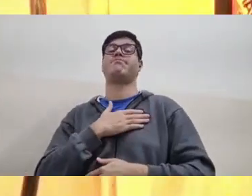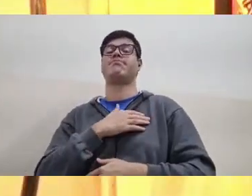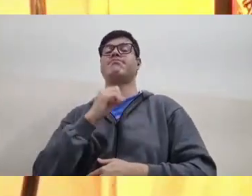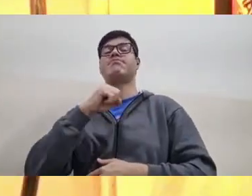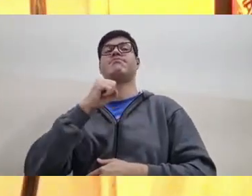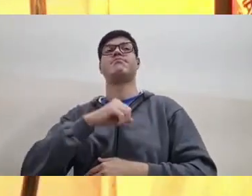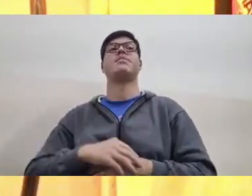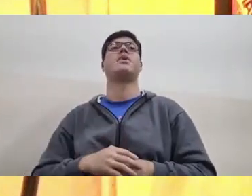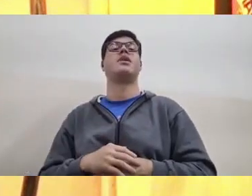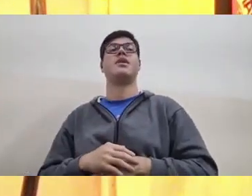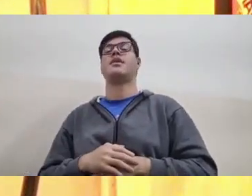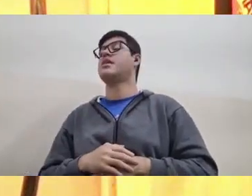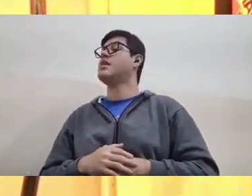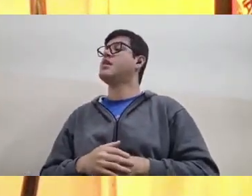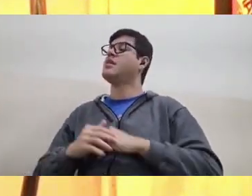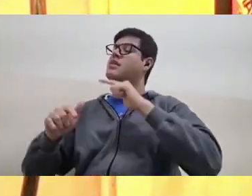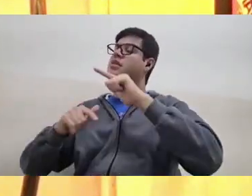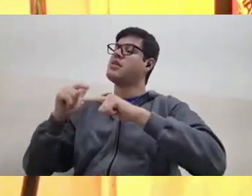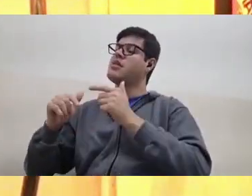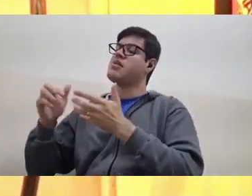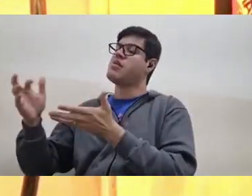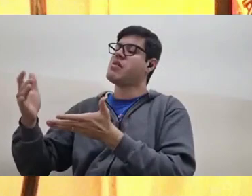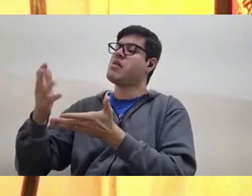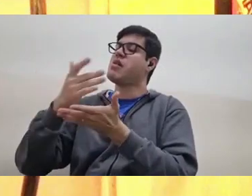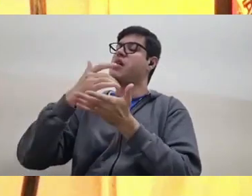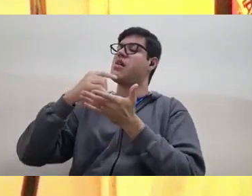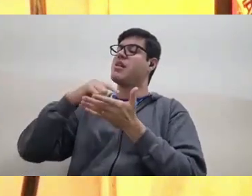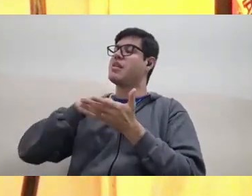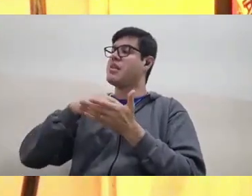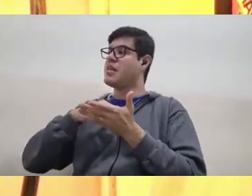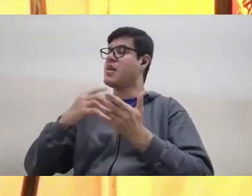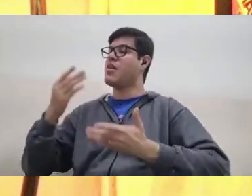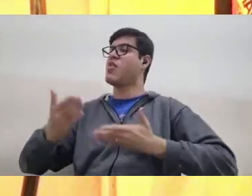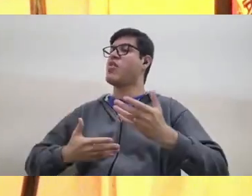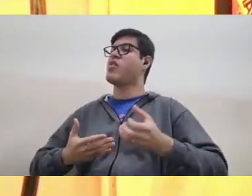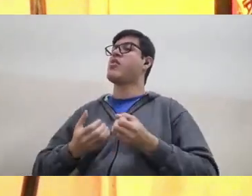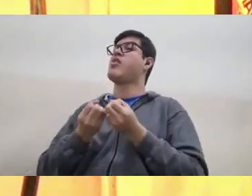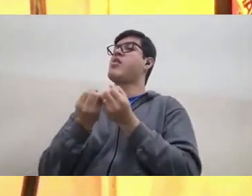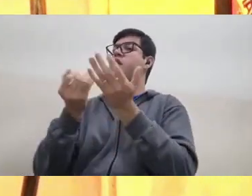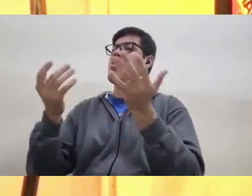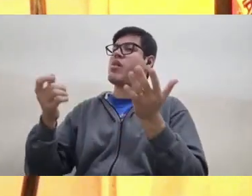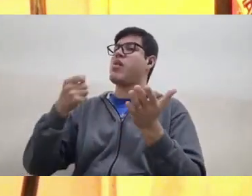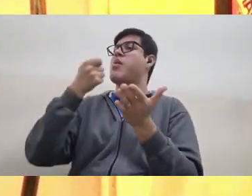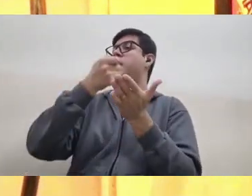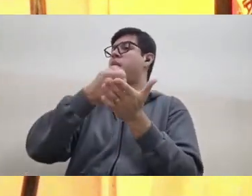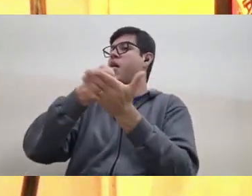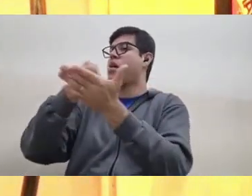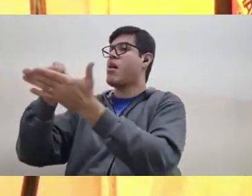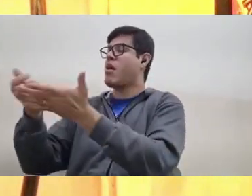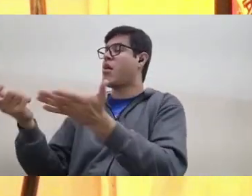tem tanto serviço lá mas a arrecadação da Cia Claro tem que pagar os funcionários